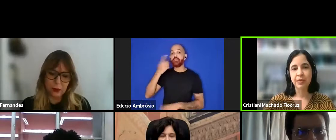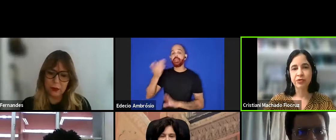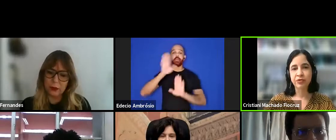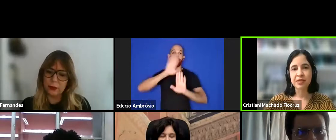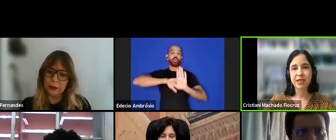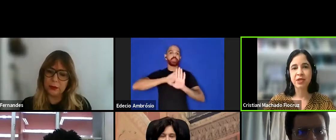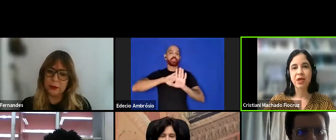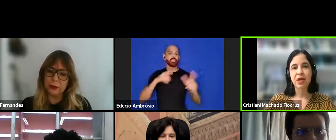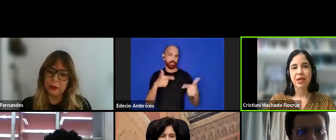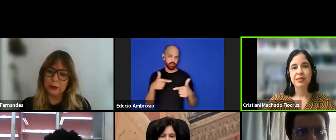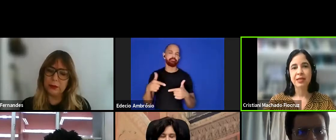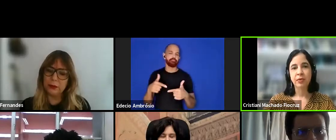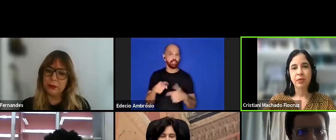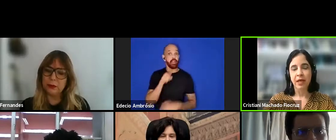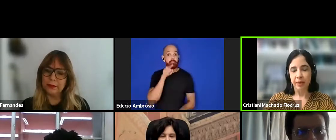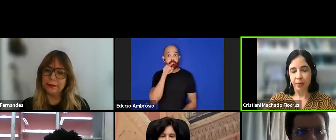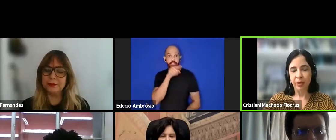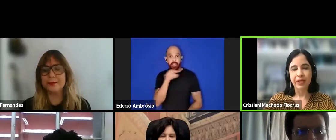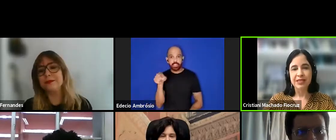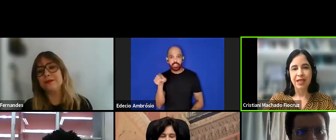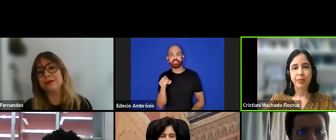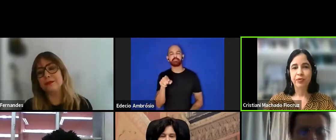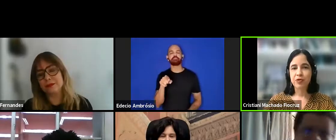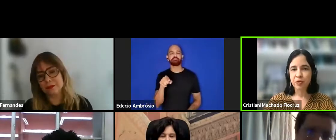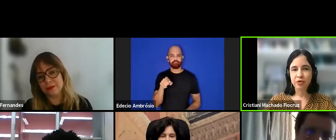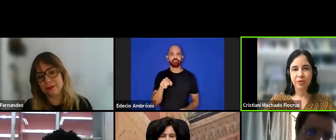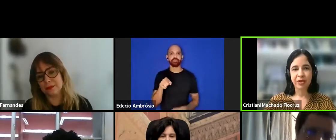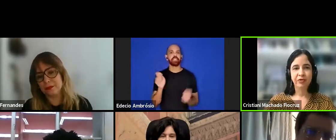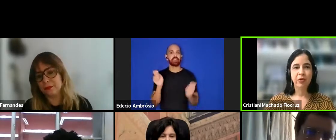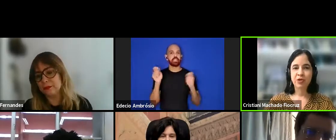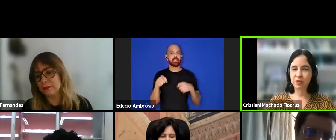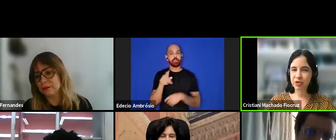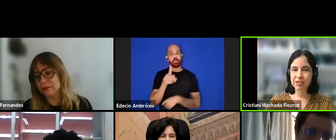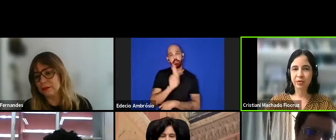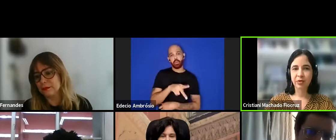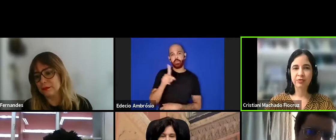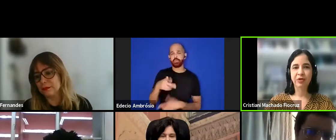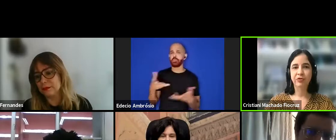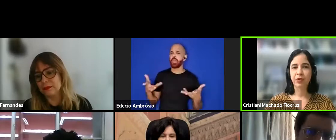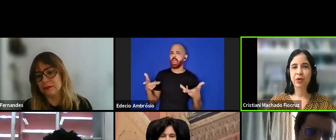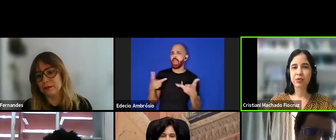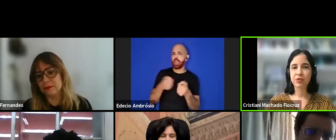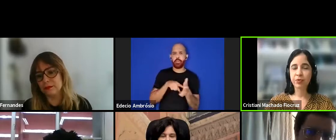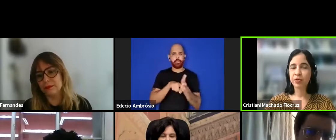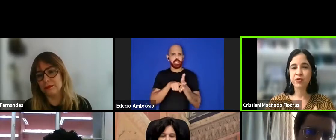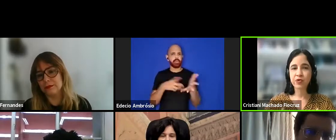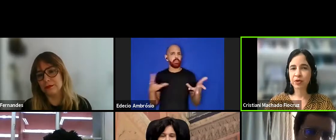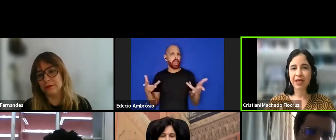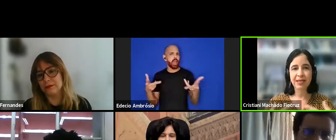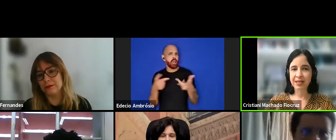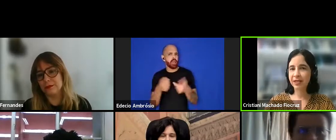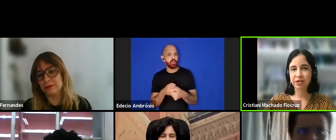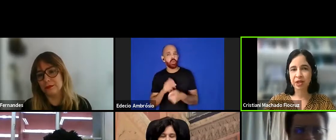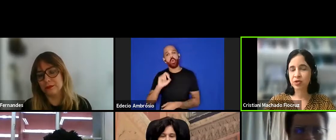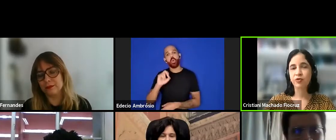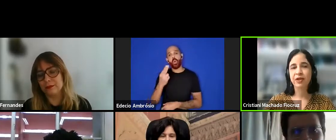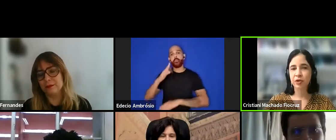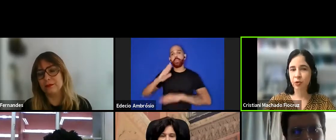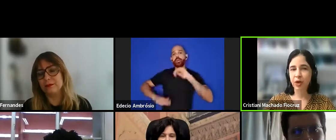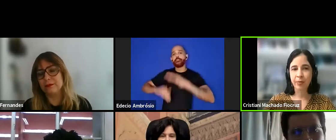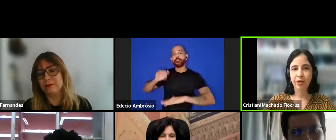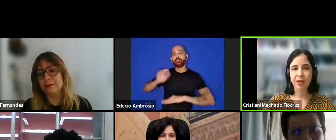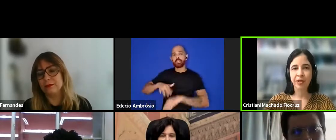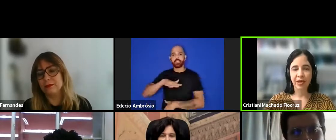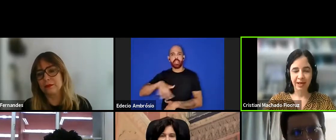né? Certamente vocês podem ser professores maravilhosos, pesquisadores maravilhosos ou profissionais nas áreas que